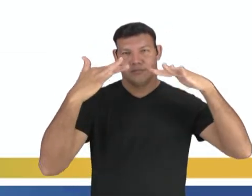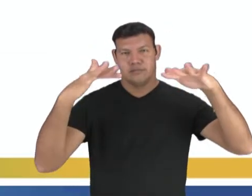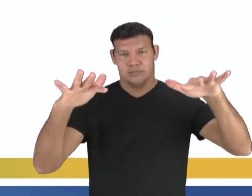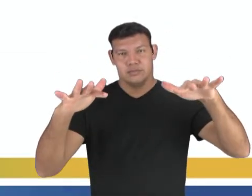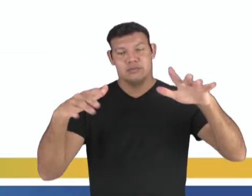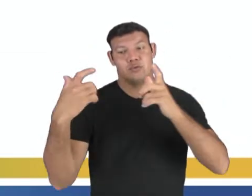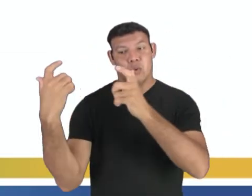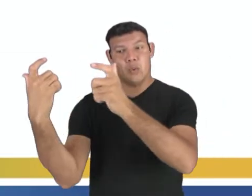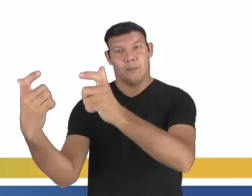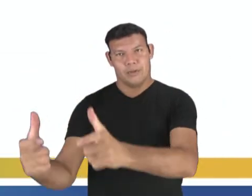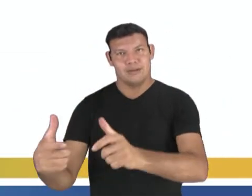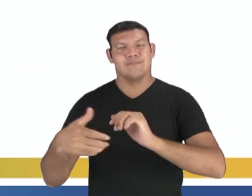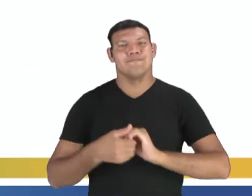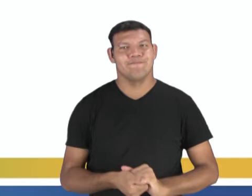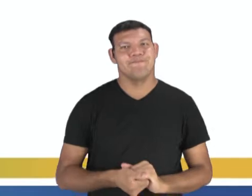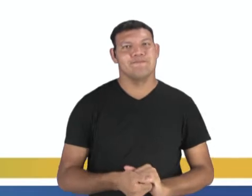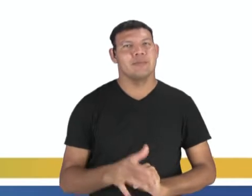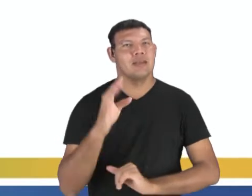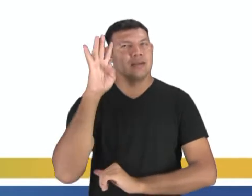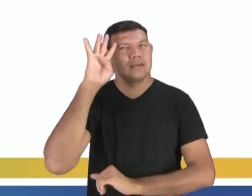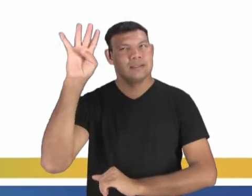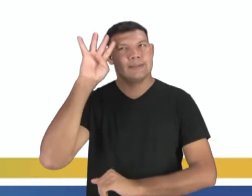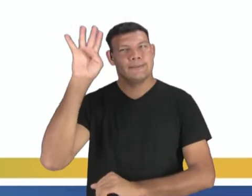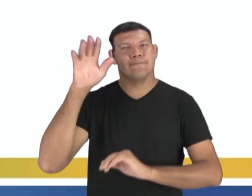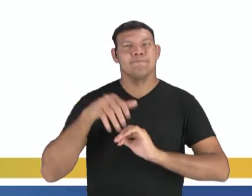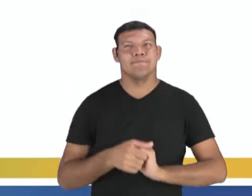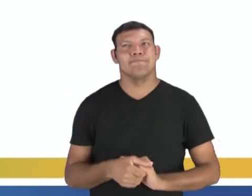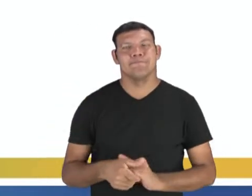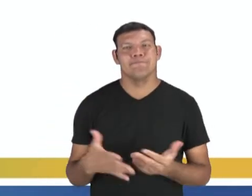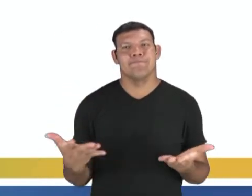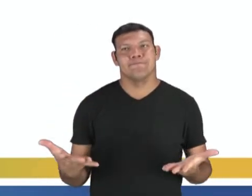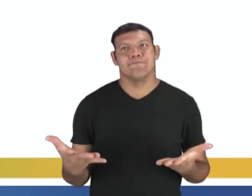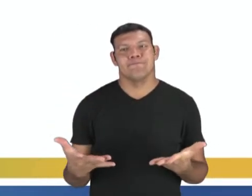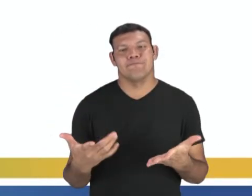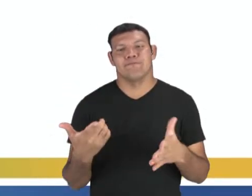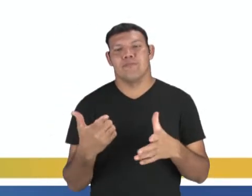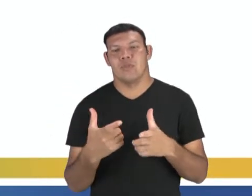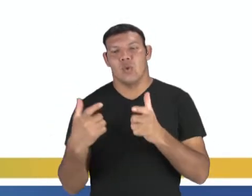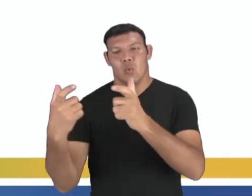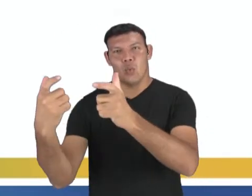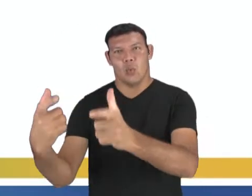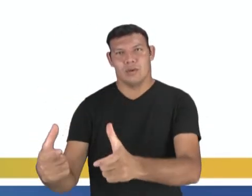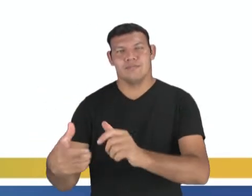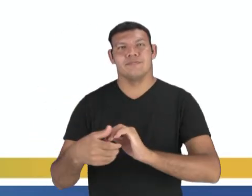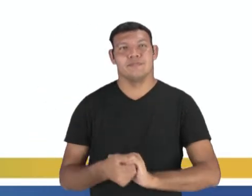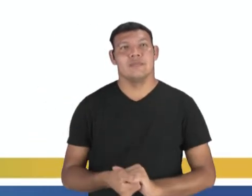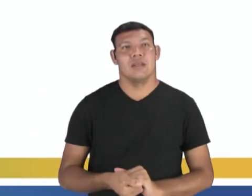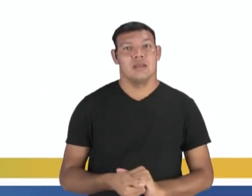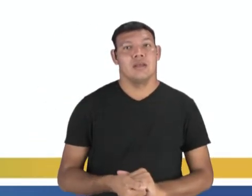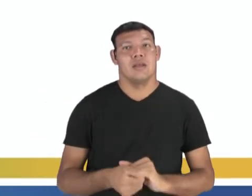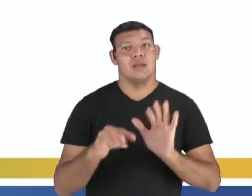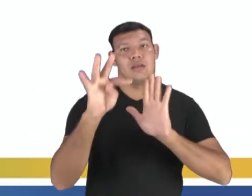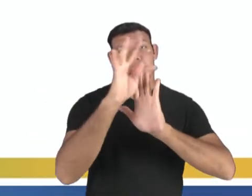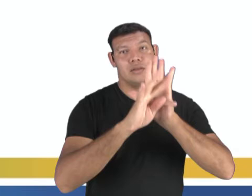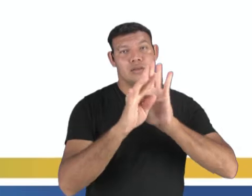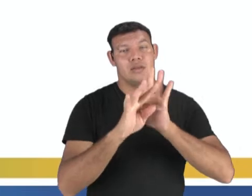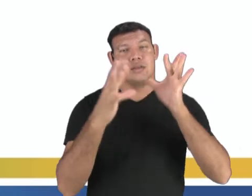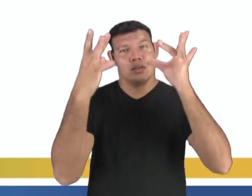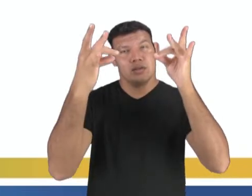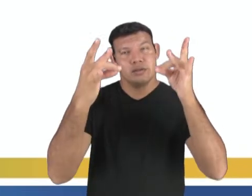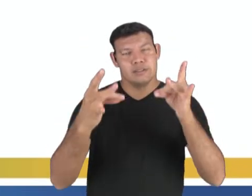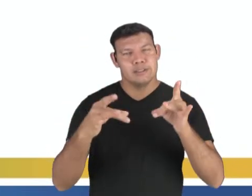paisagem, um local. Imagina que vocês tenham que descrever uma cena ou uma situação. Em outras palavras, o texto